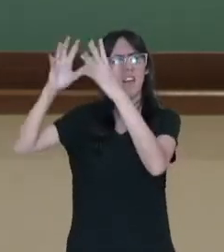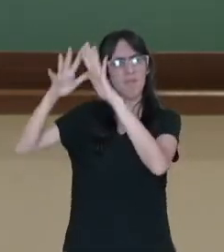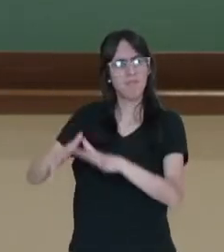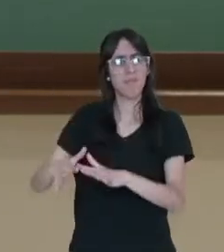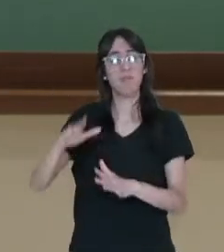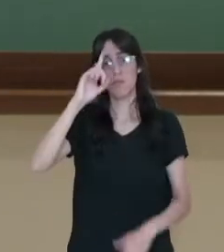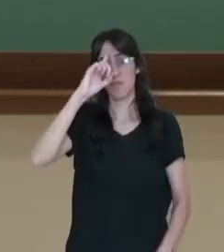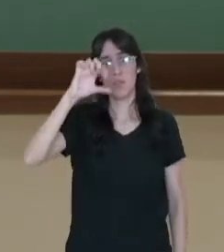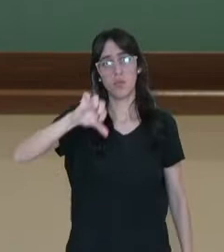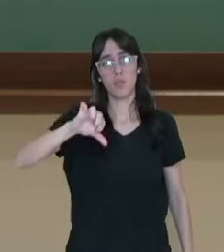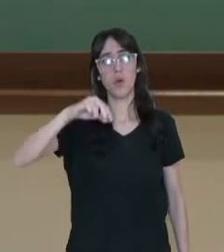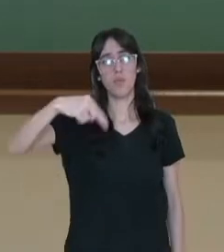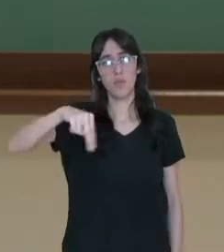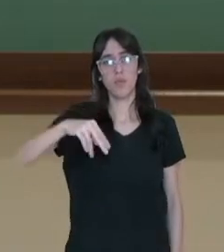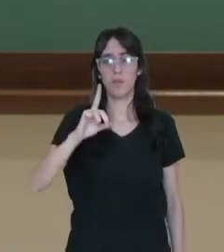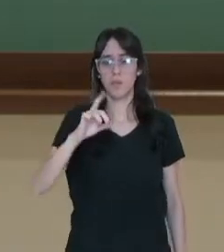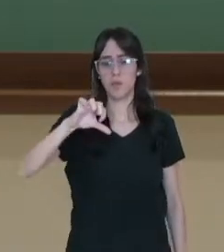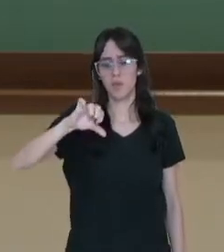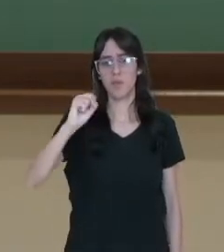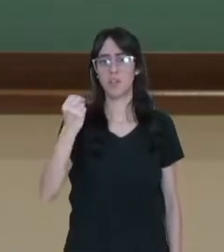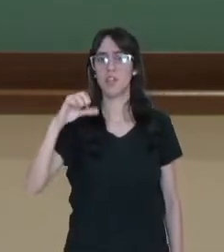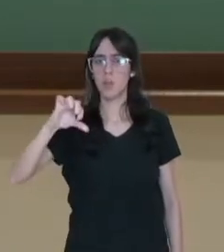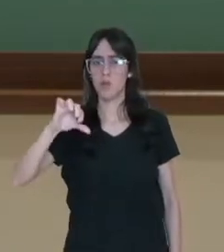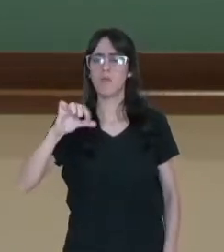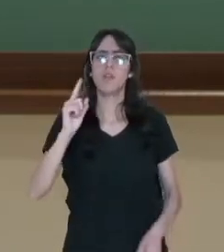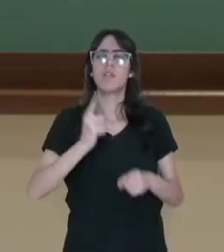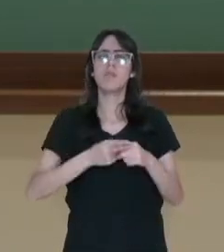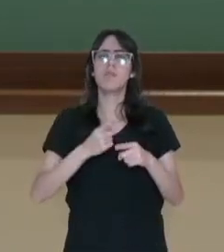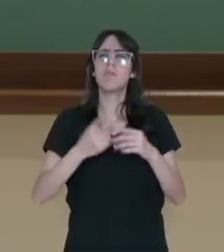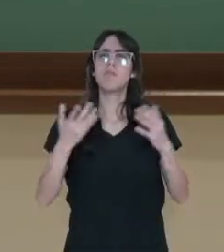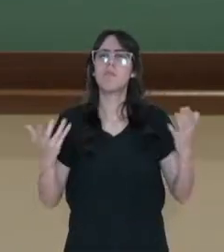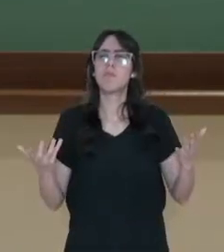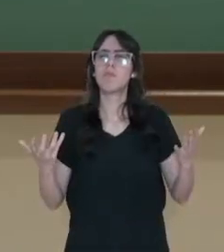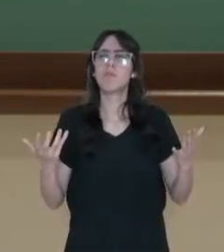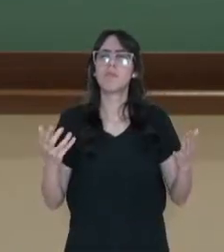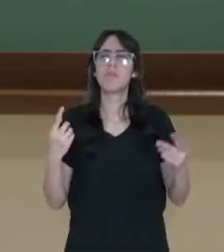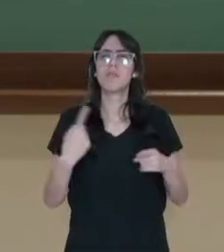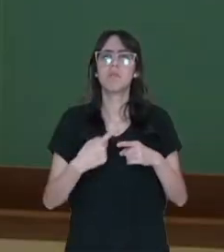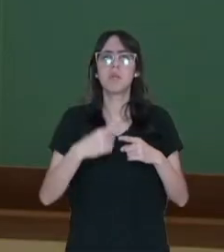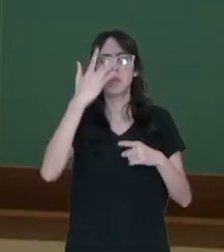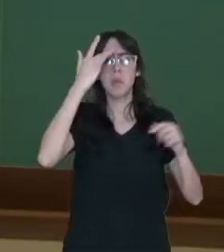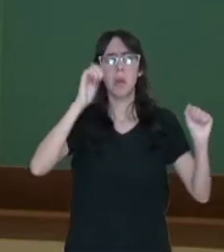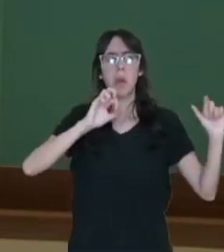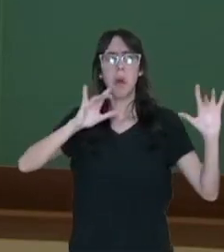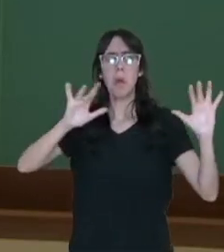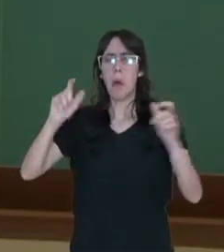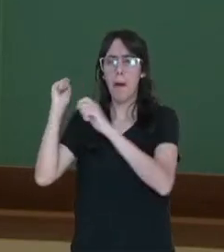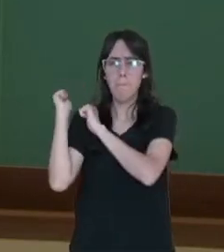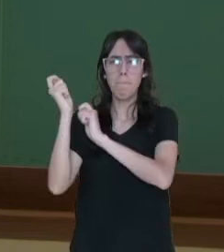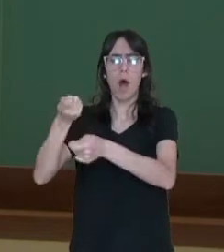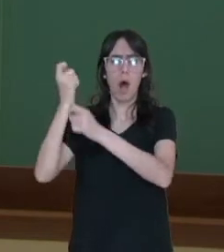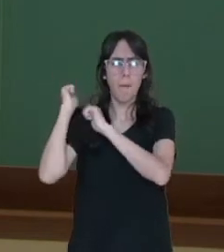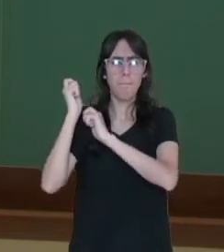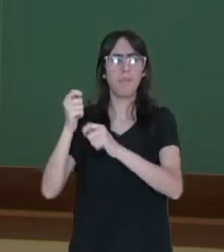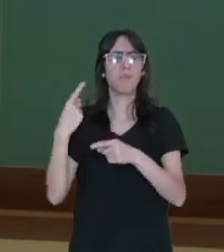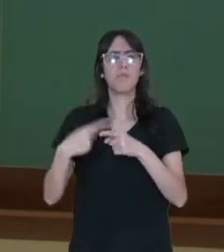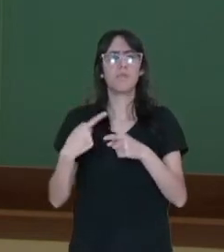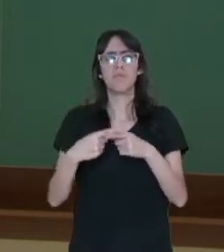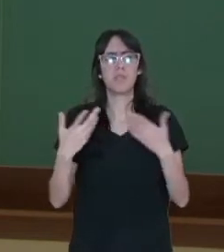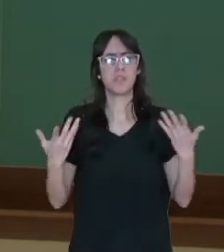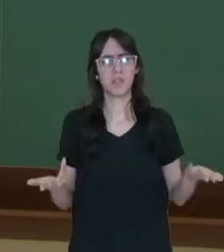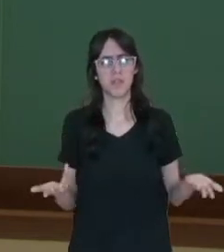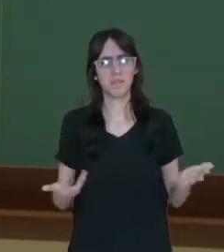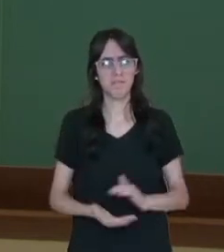de 1989. Por que isso? Qual o significado disso? O que isso representou para o